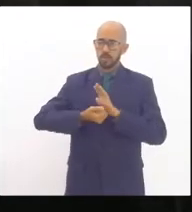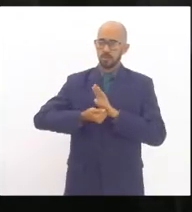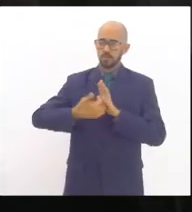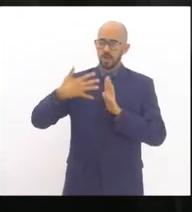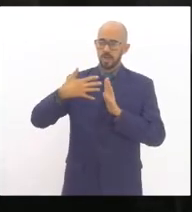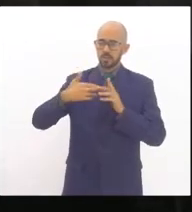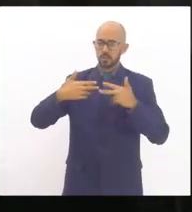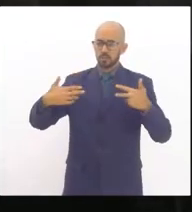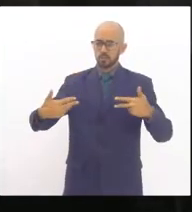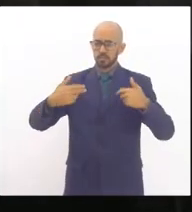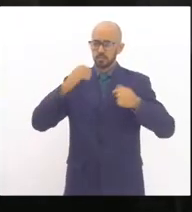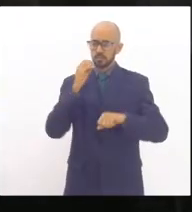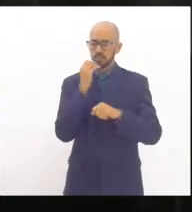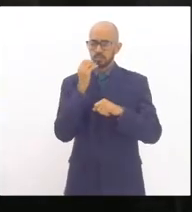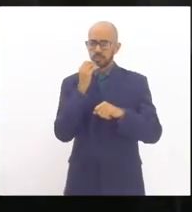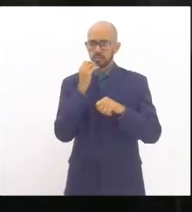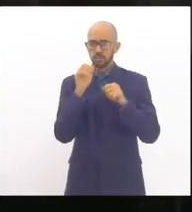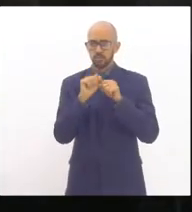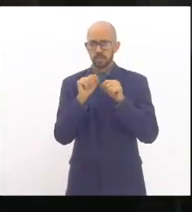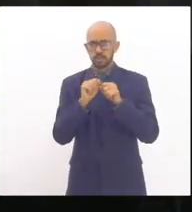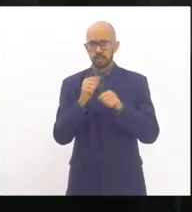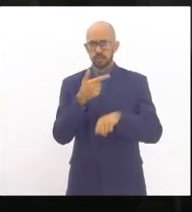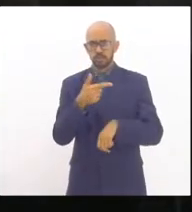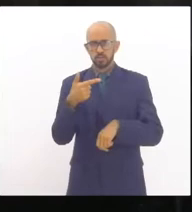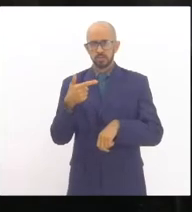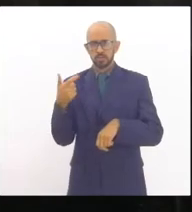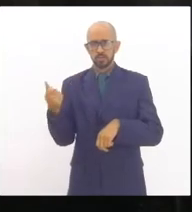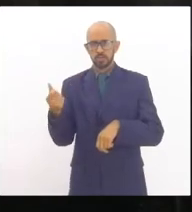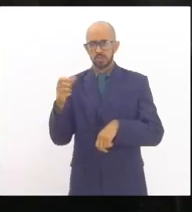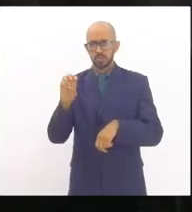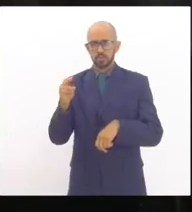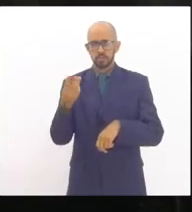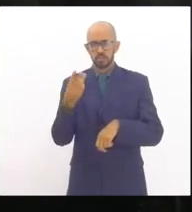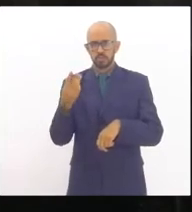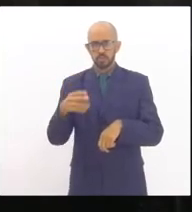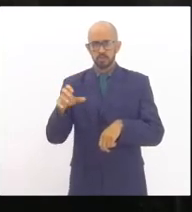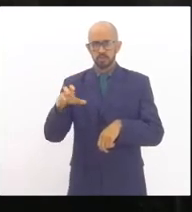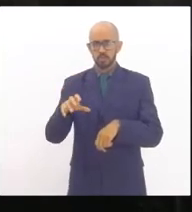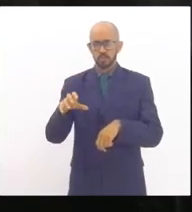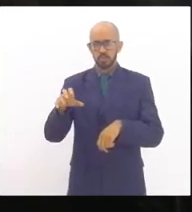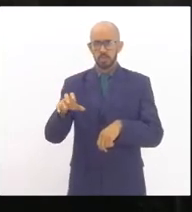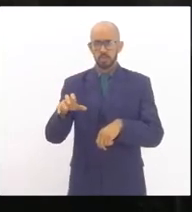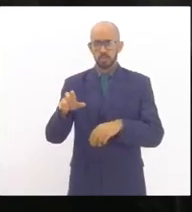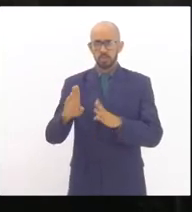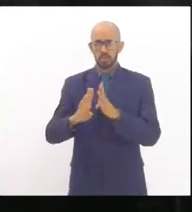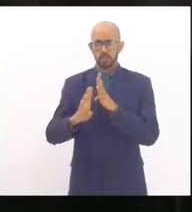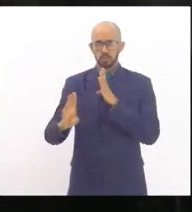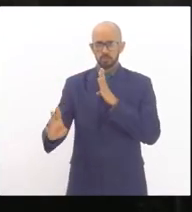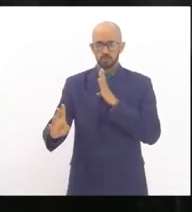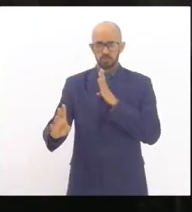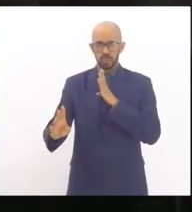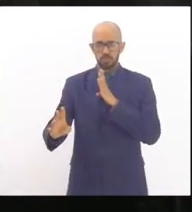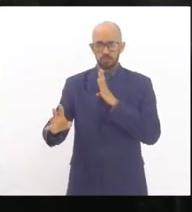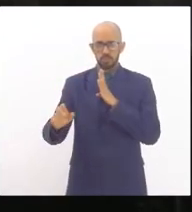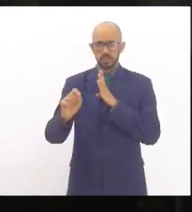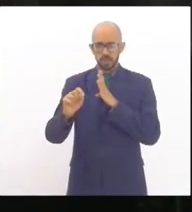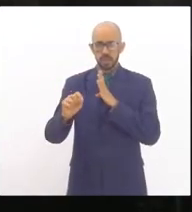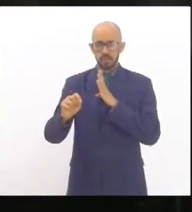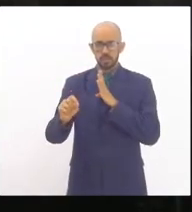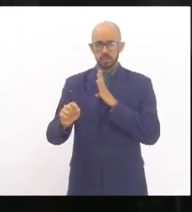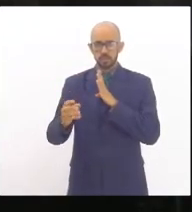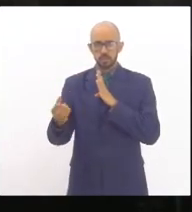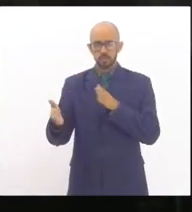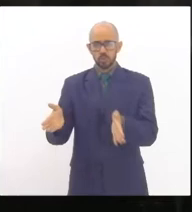ter sido feitas com 226 milhões que foram retirados da boca do caixa seja na saúde na